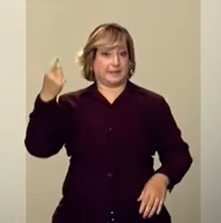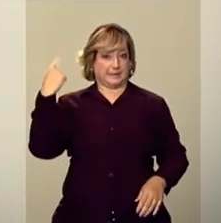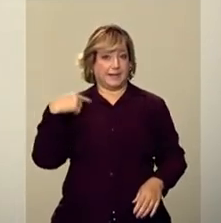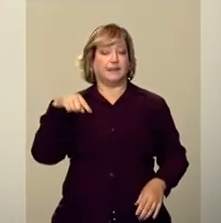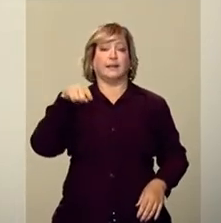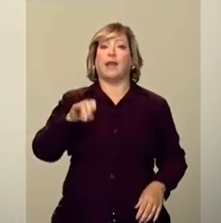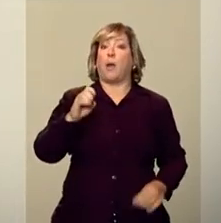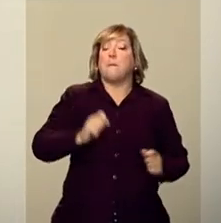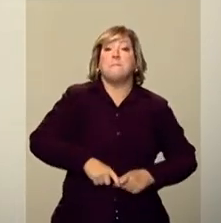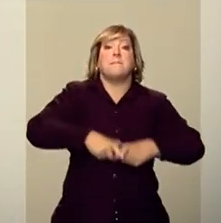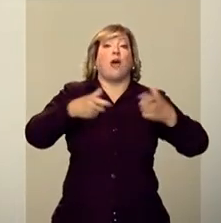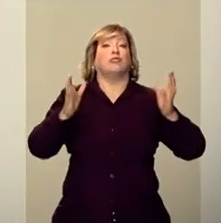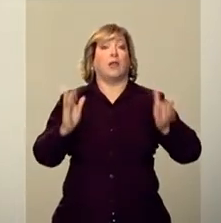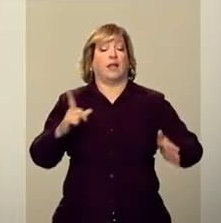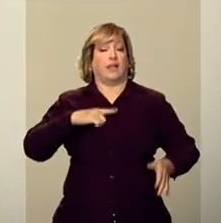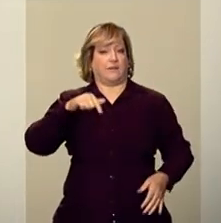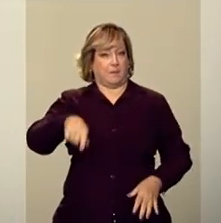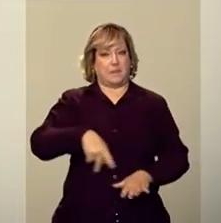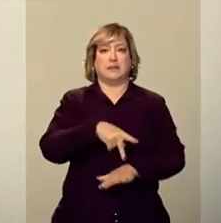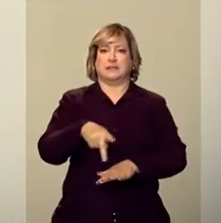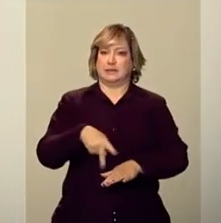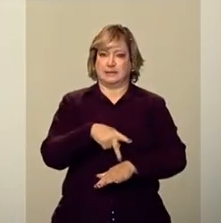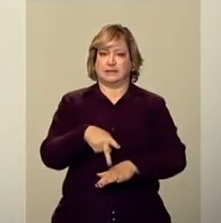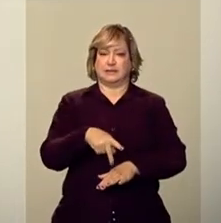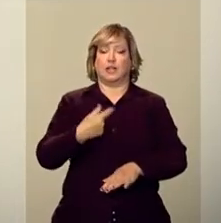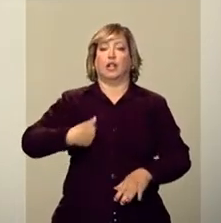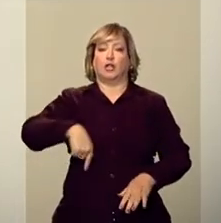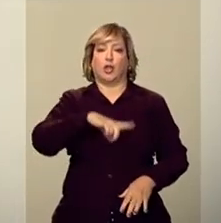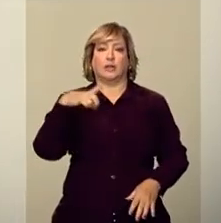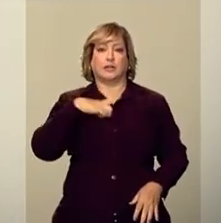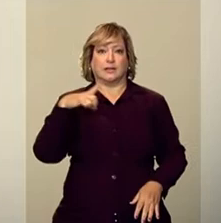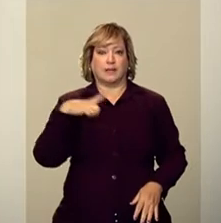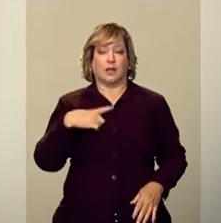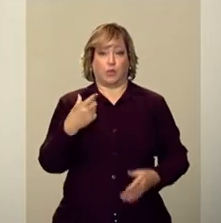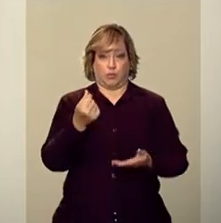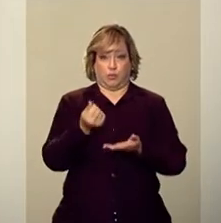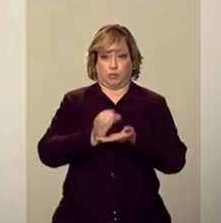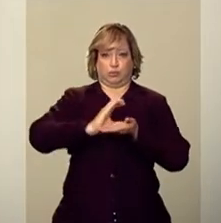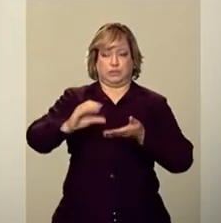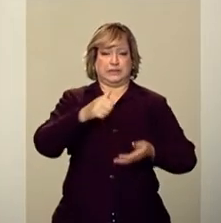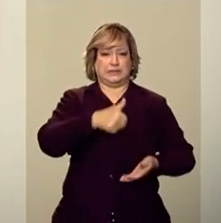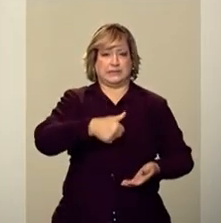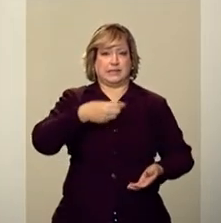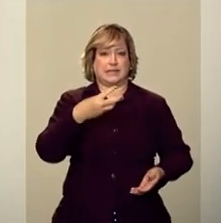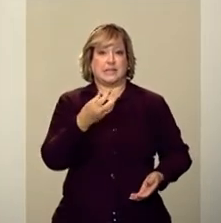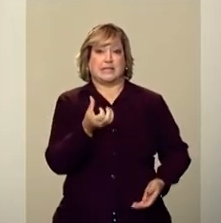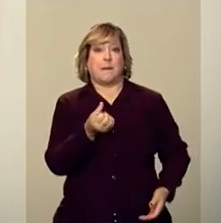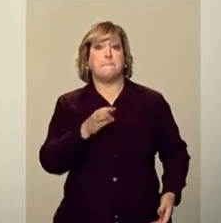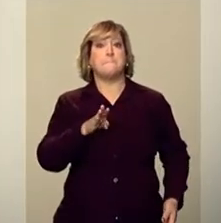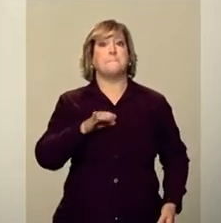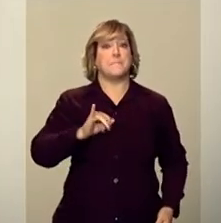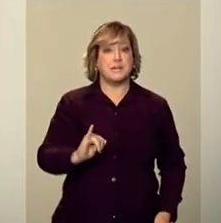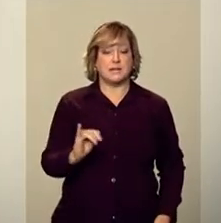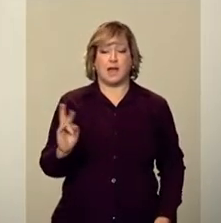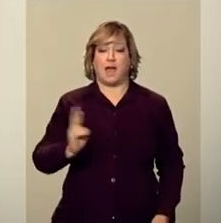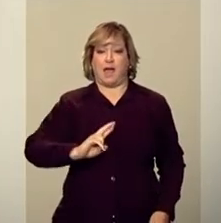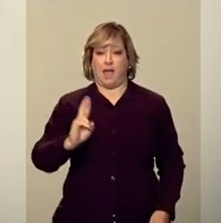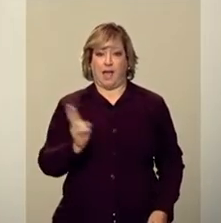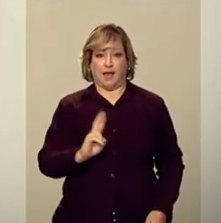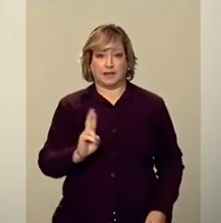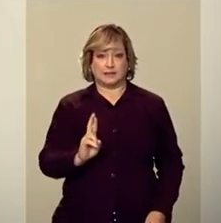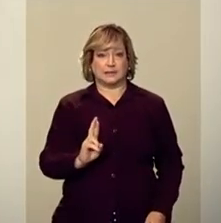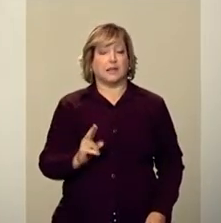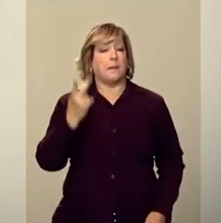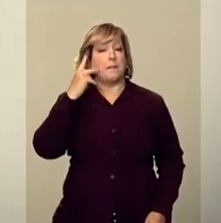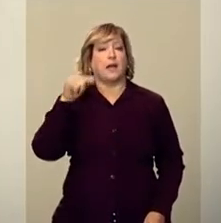é o maior já visto nesse país nós estamos destinando 136 bilhões de reais